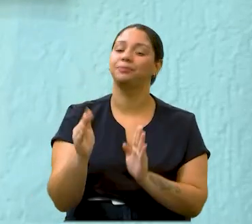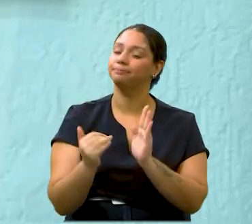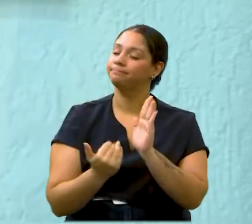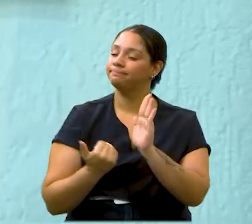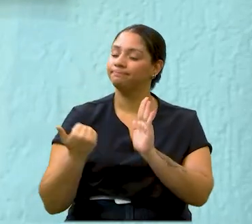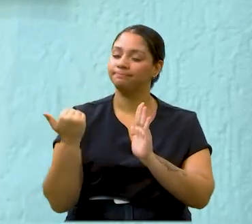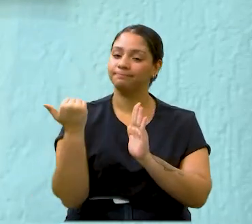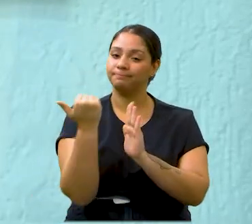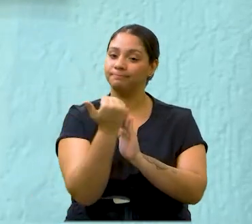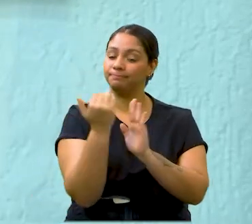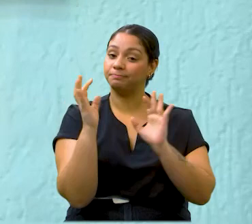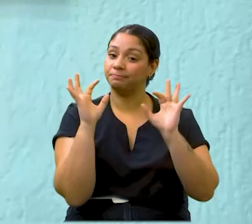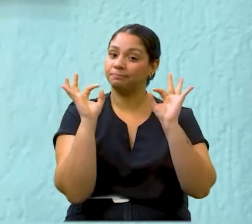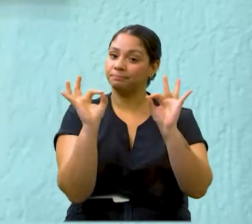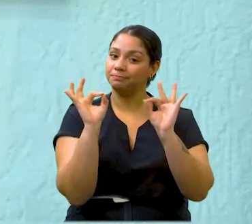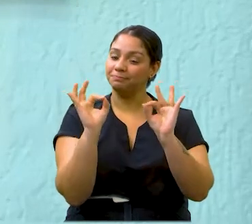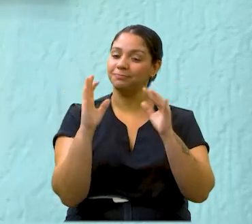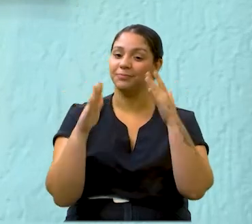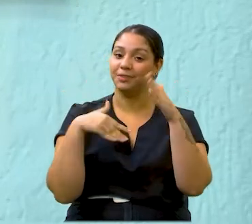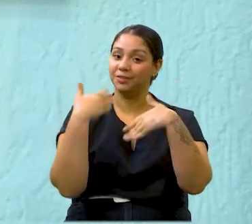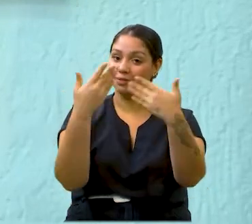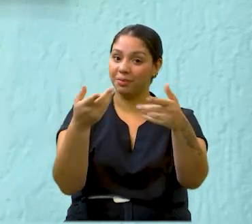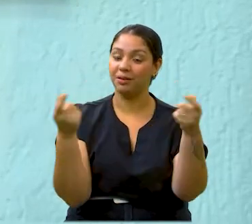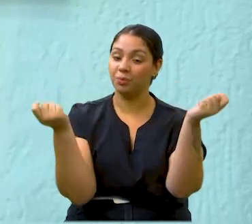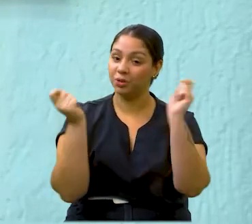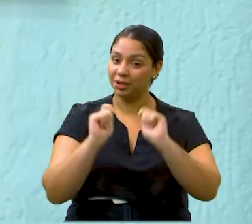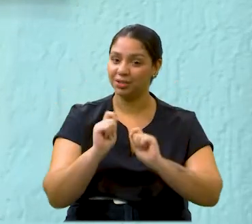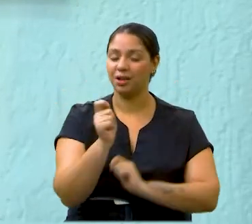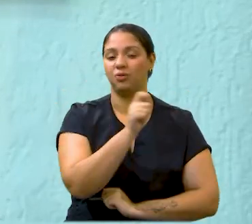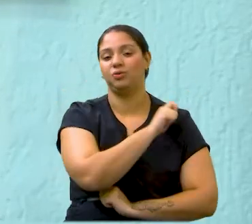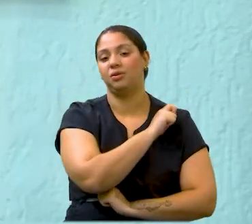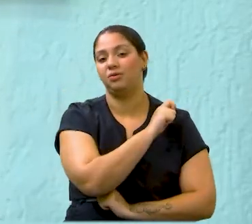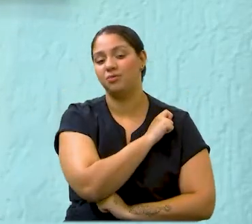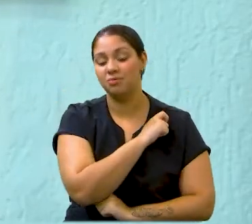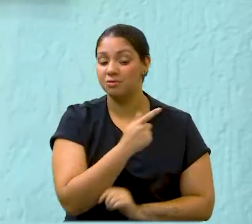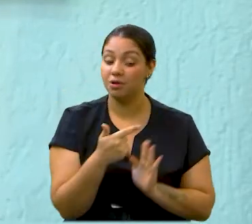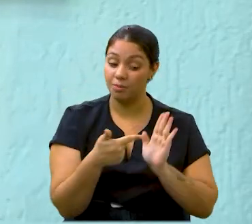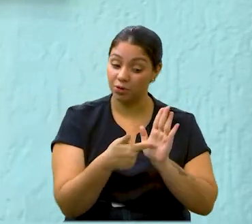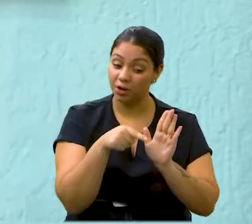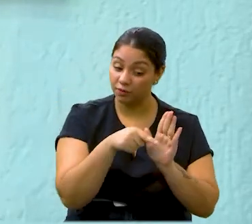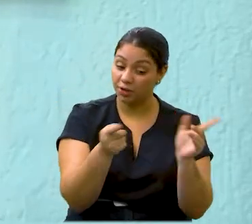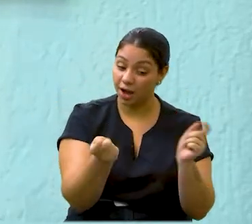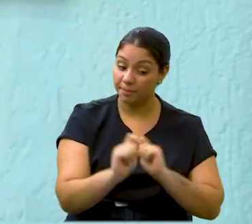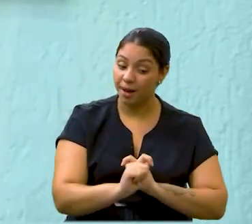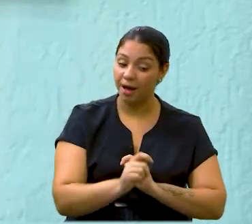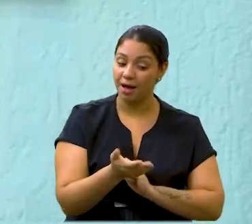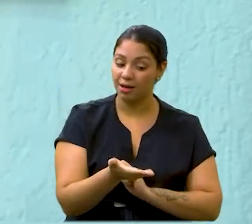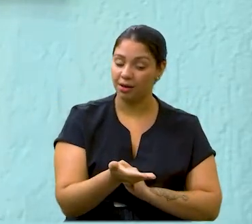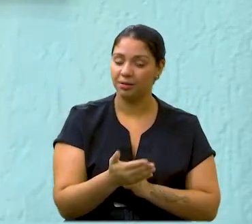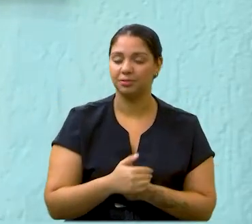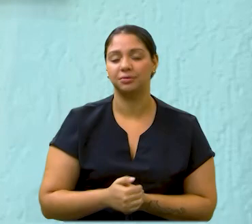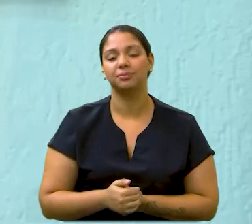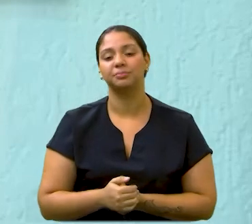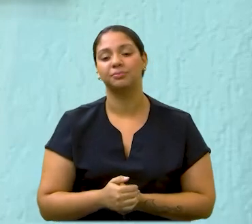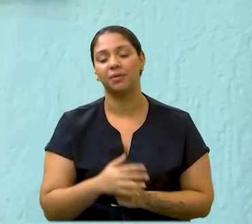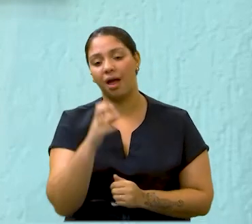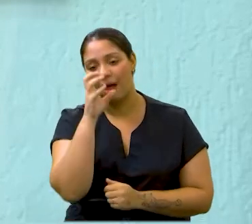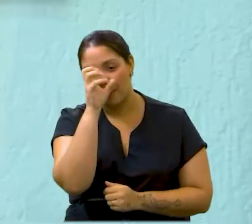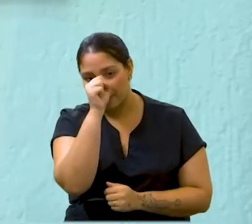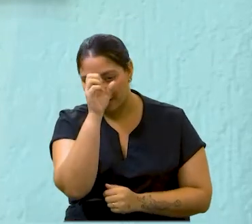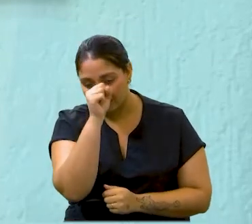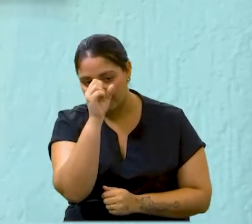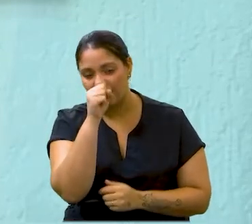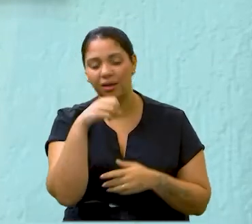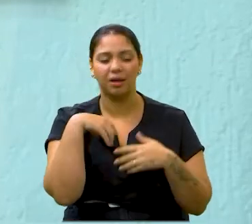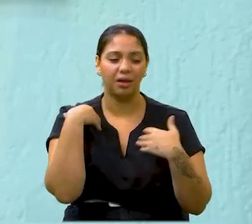excelência do desenvolvimento do potencial do aluno. Mostrar para ele quanto ele é capaz, né, de